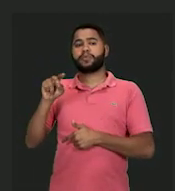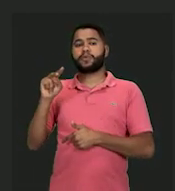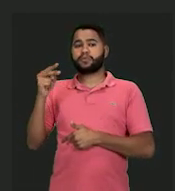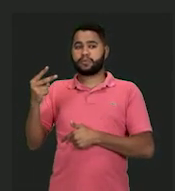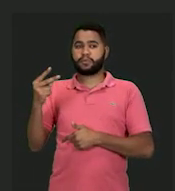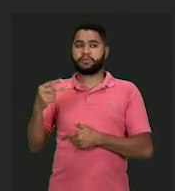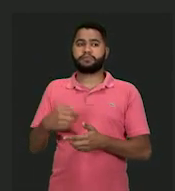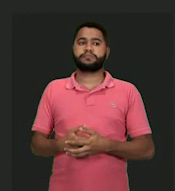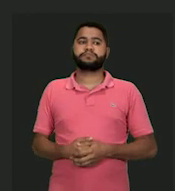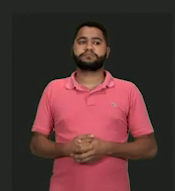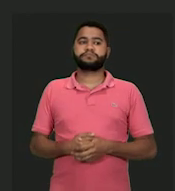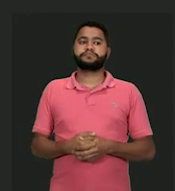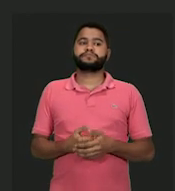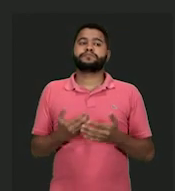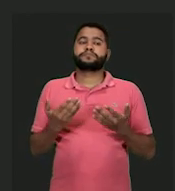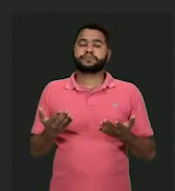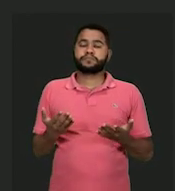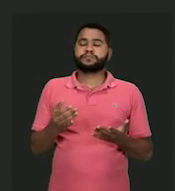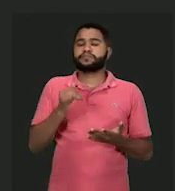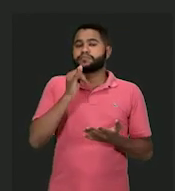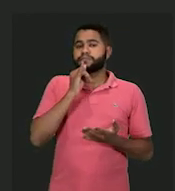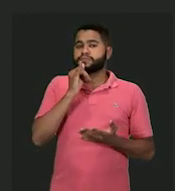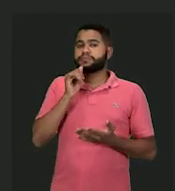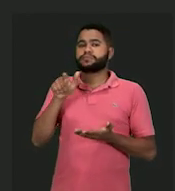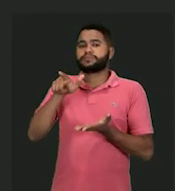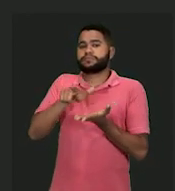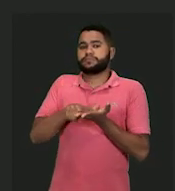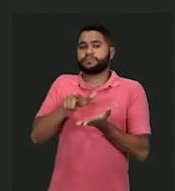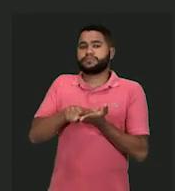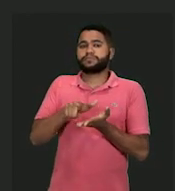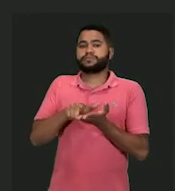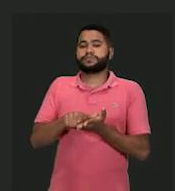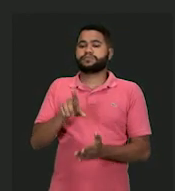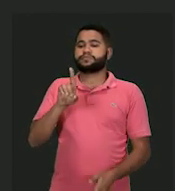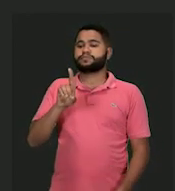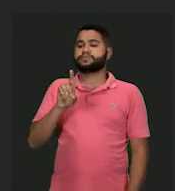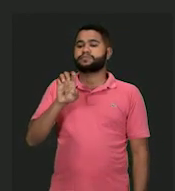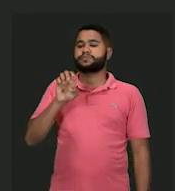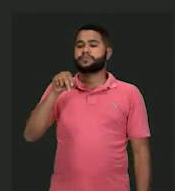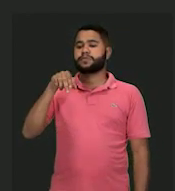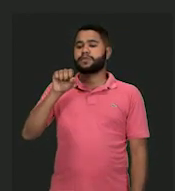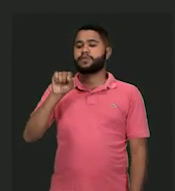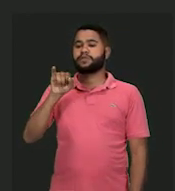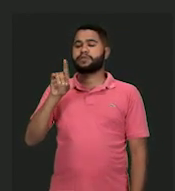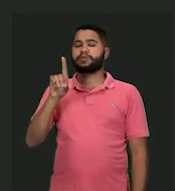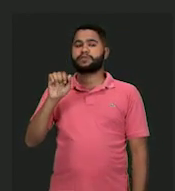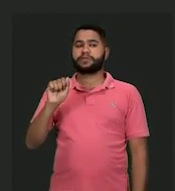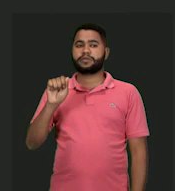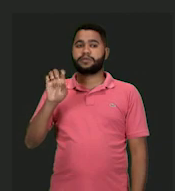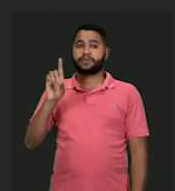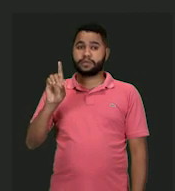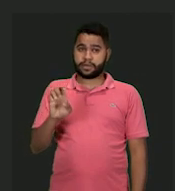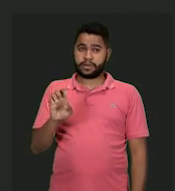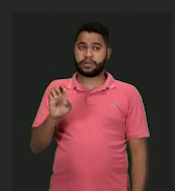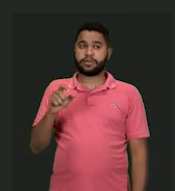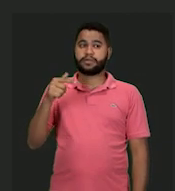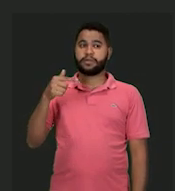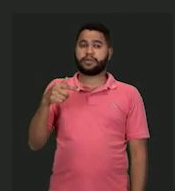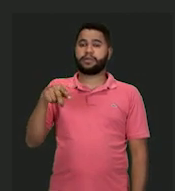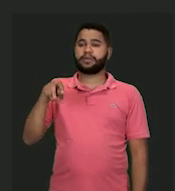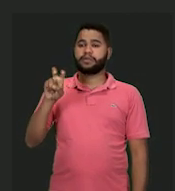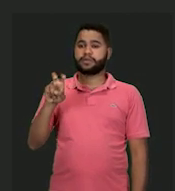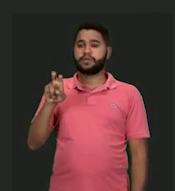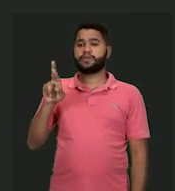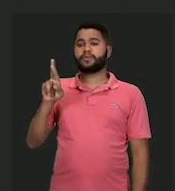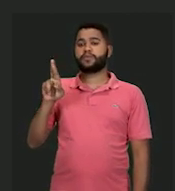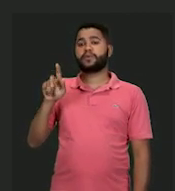acontecendo aqui. Então, no caso desse papel, a densidade é 75 gramas